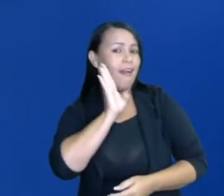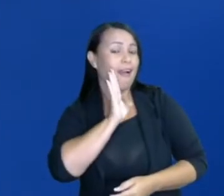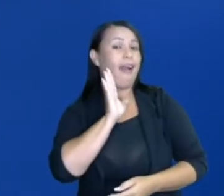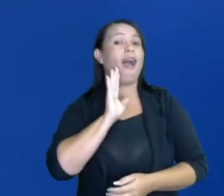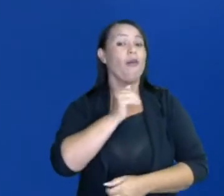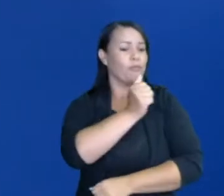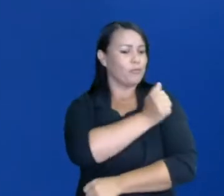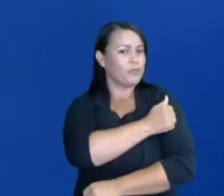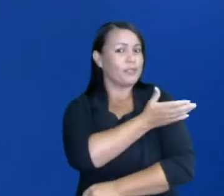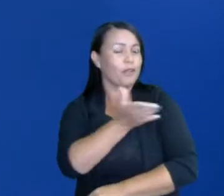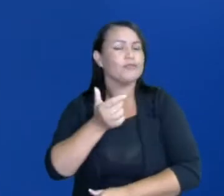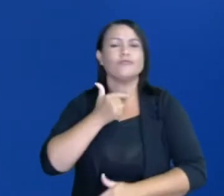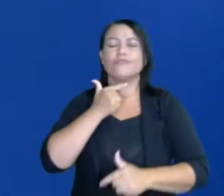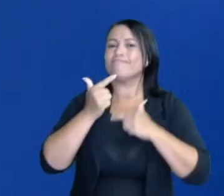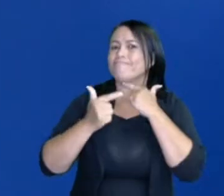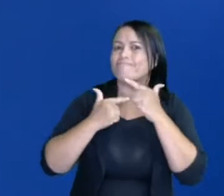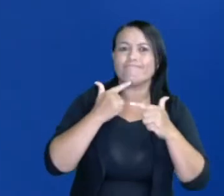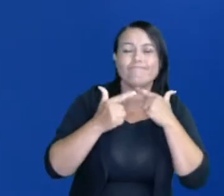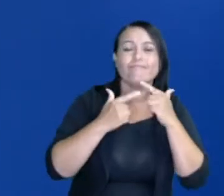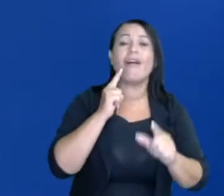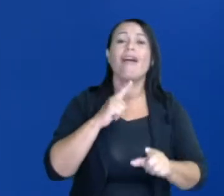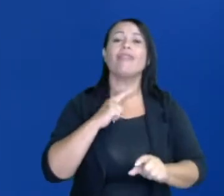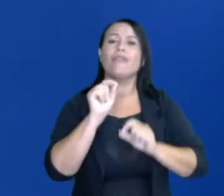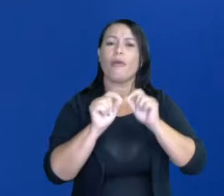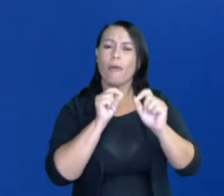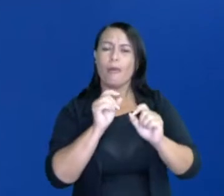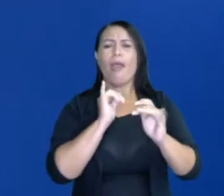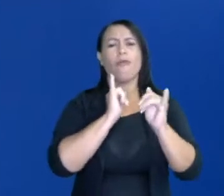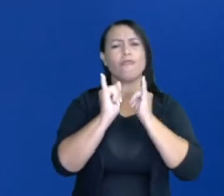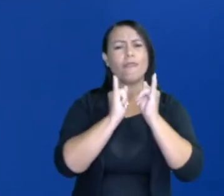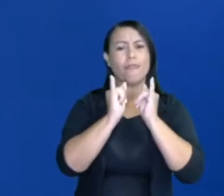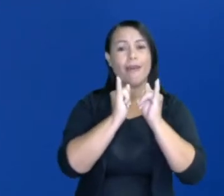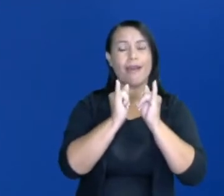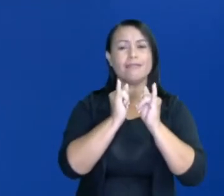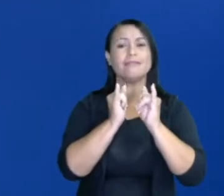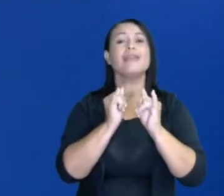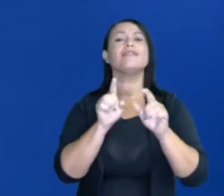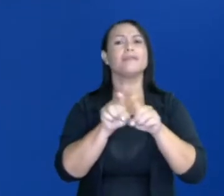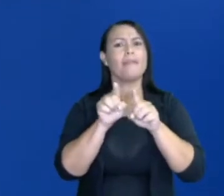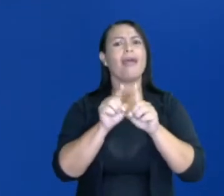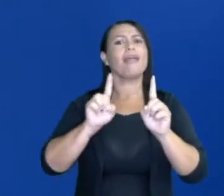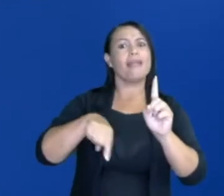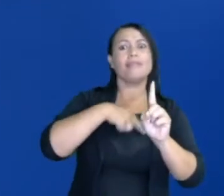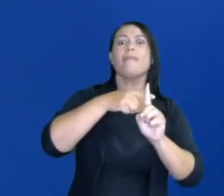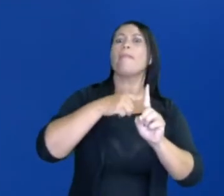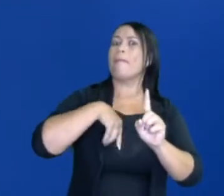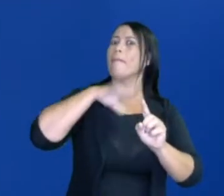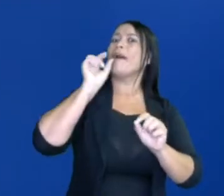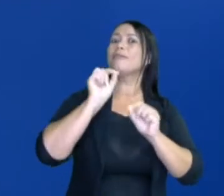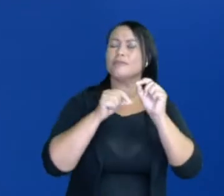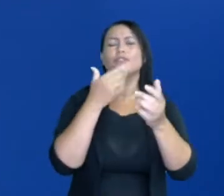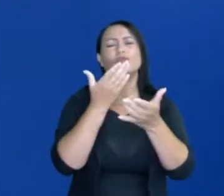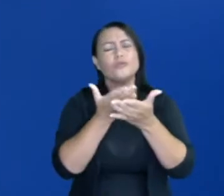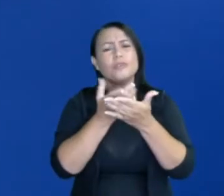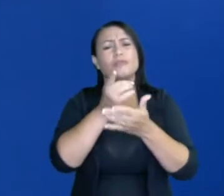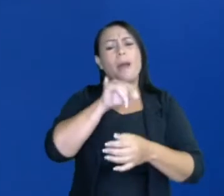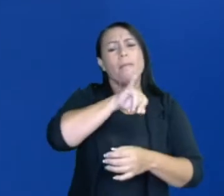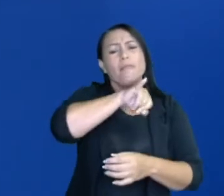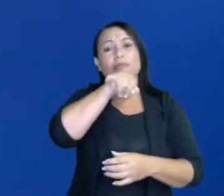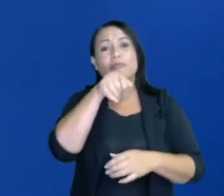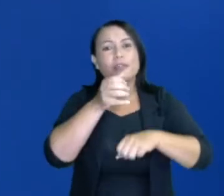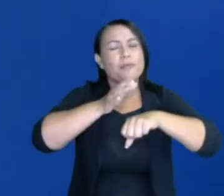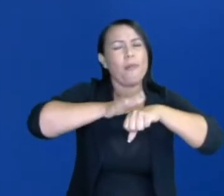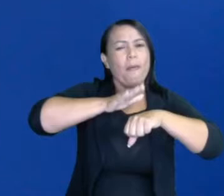os alunos que não estão conseguindo ter acesso pela internet. Então, essa é uma ferramenta a mais para vocês estudarem. Aproveitem